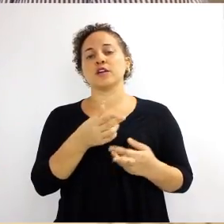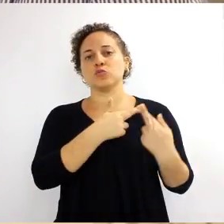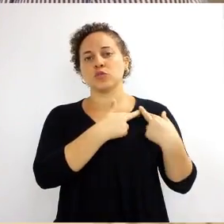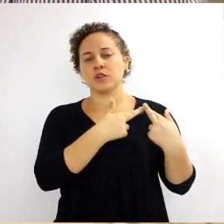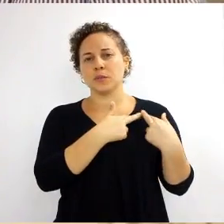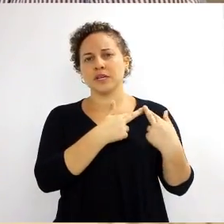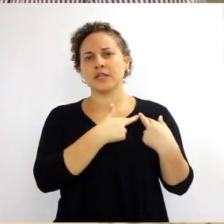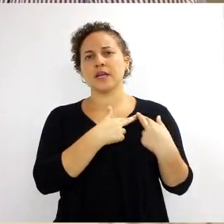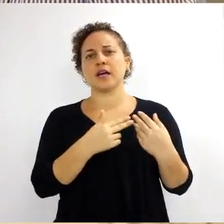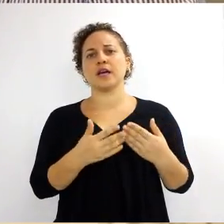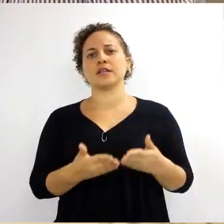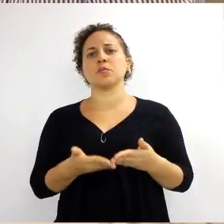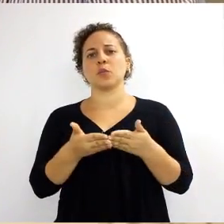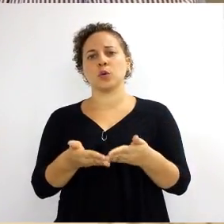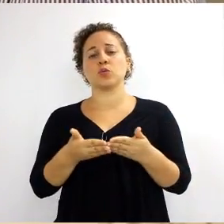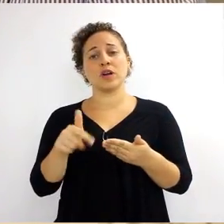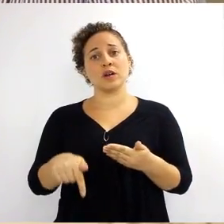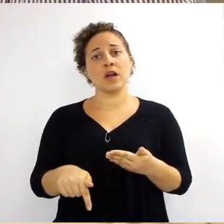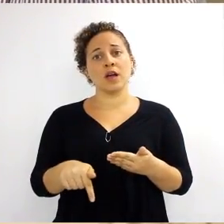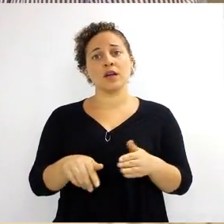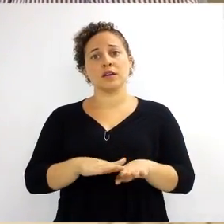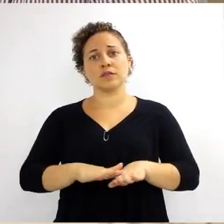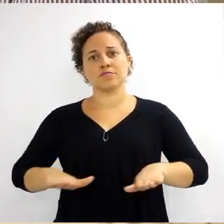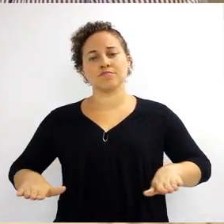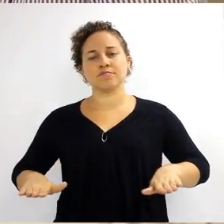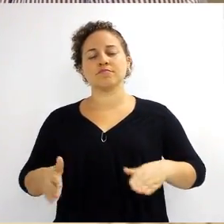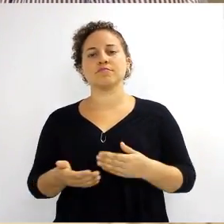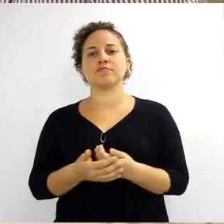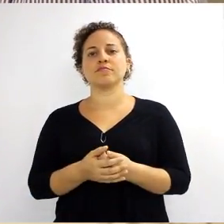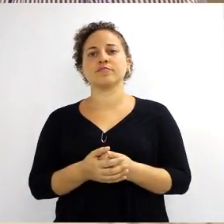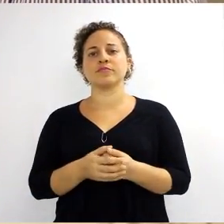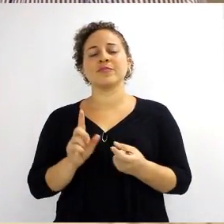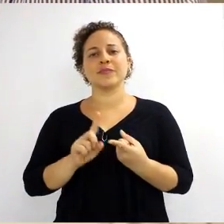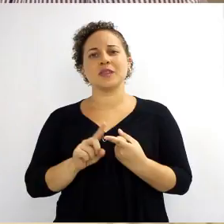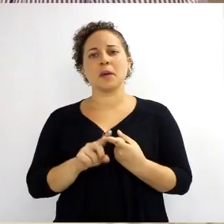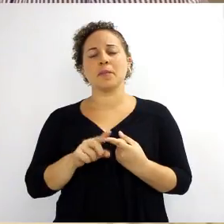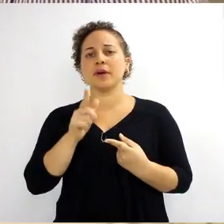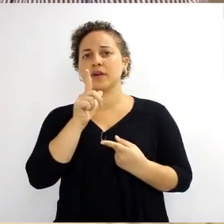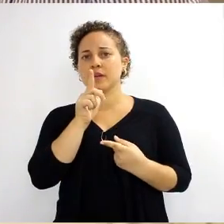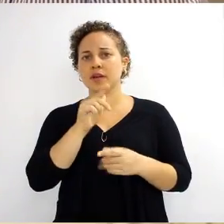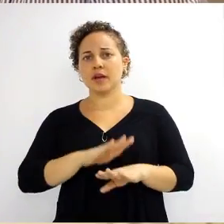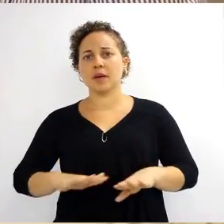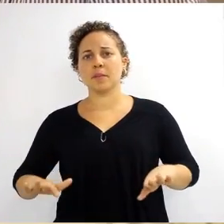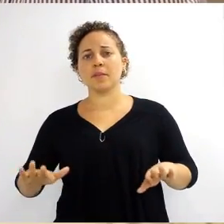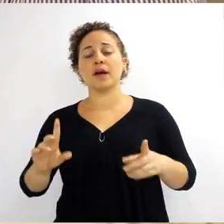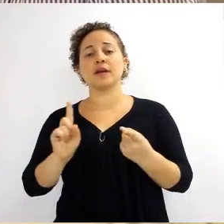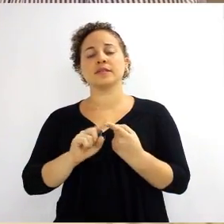terra. E a responsabilidade do órgão é com relação à mar e o pessoal